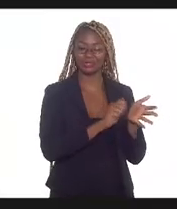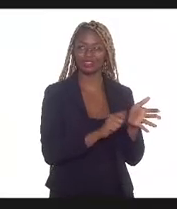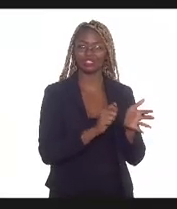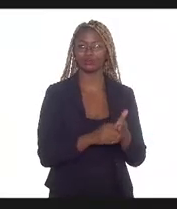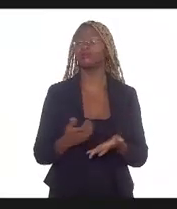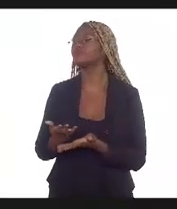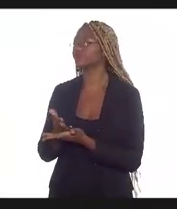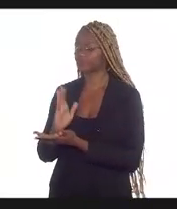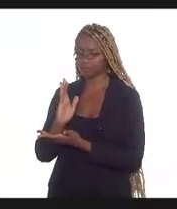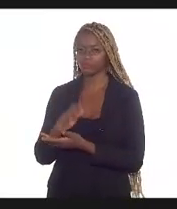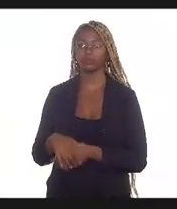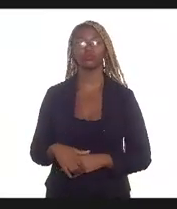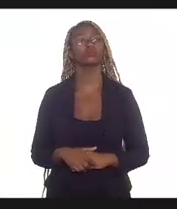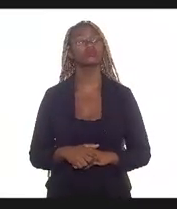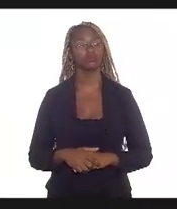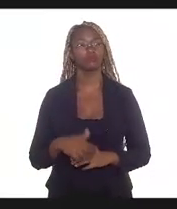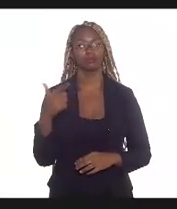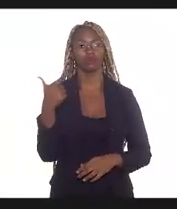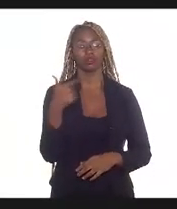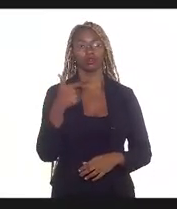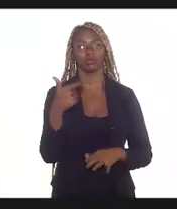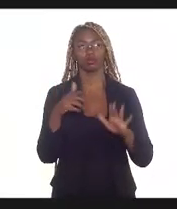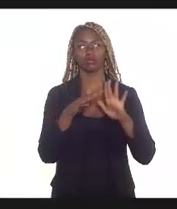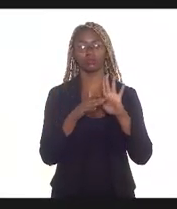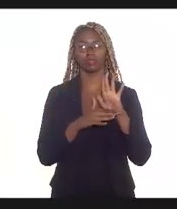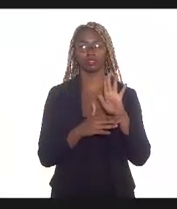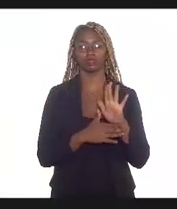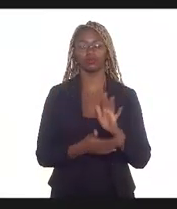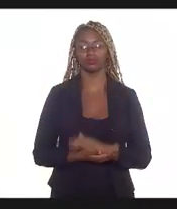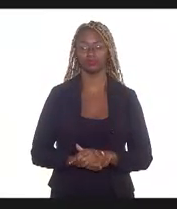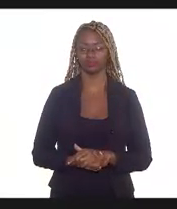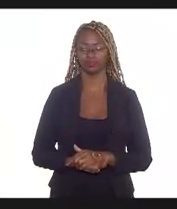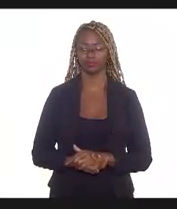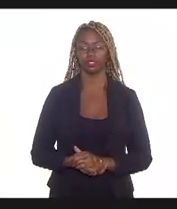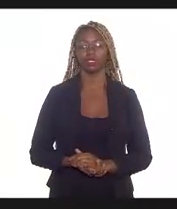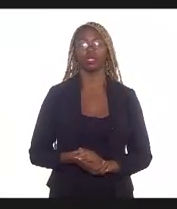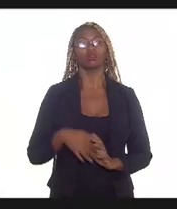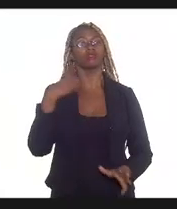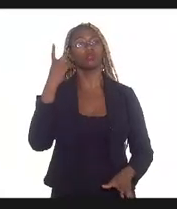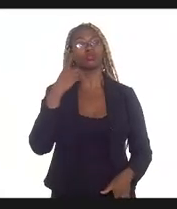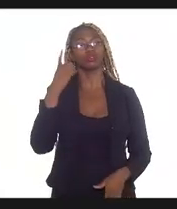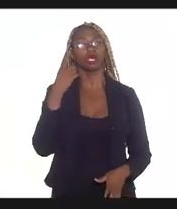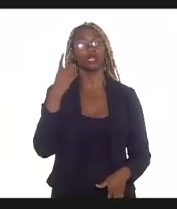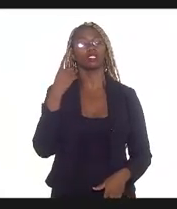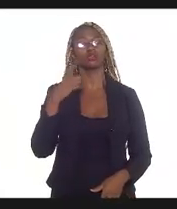Aprovado. Segunda pauta. Projeto de lei 2896 de 2020, autoria do deputado Rodrigo Amorim.